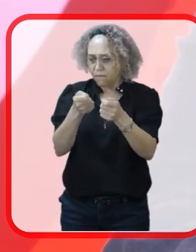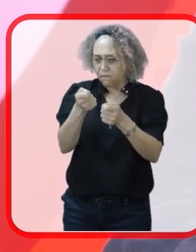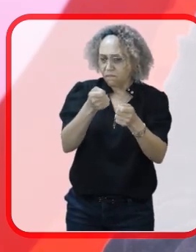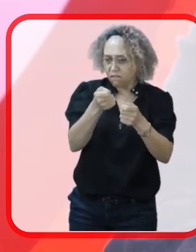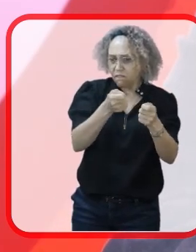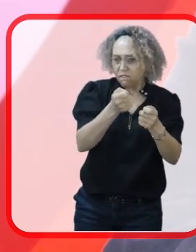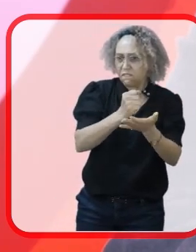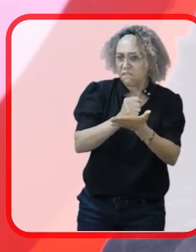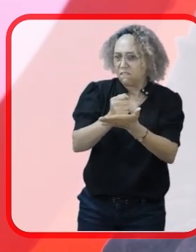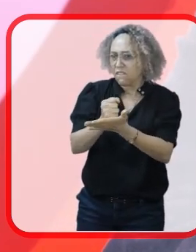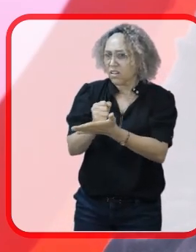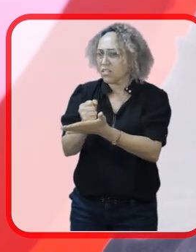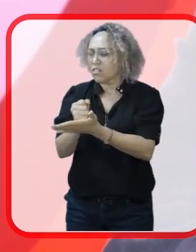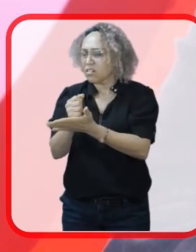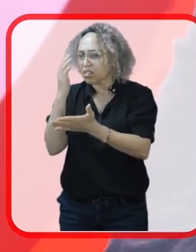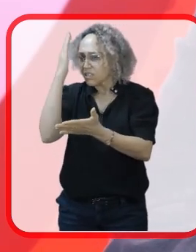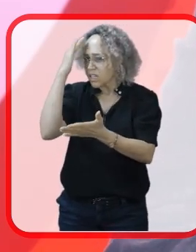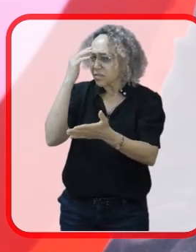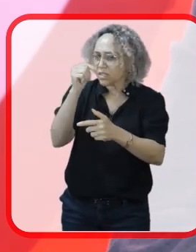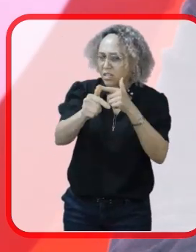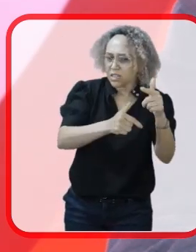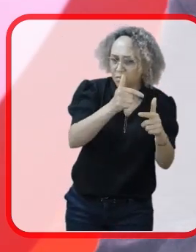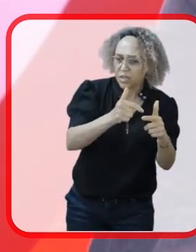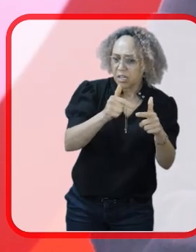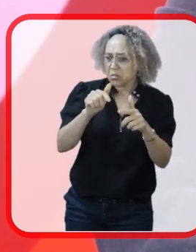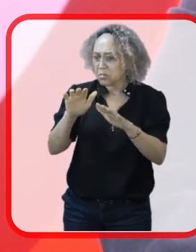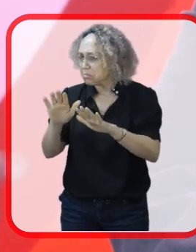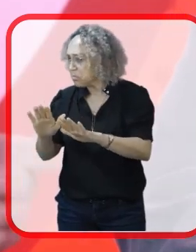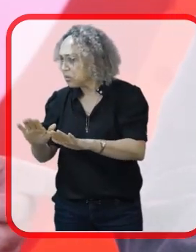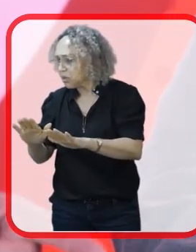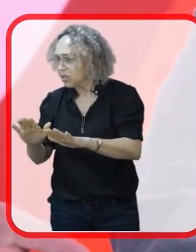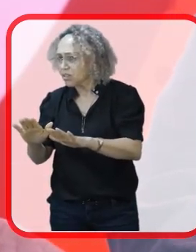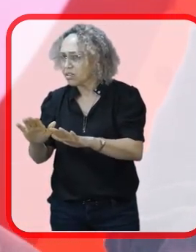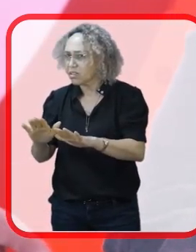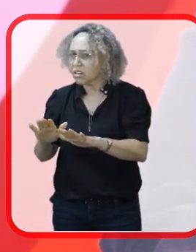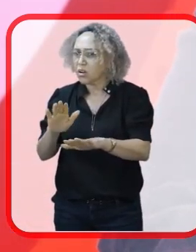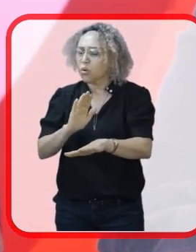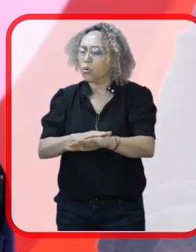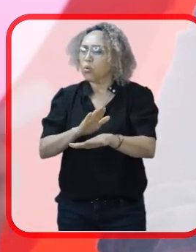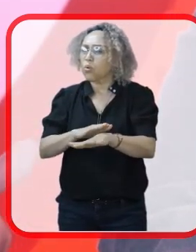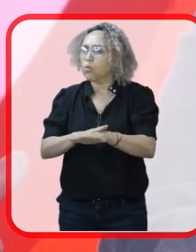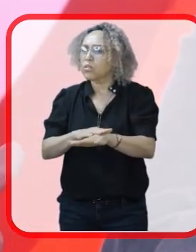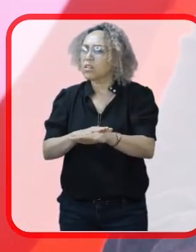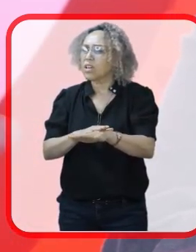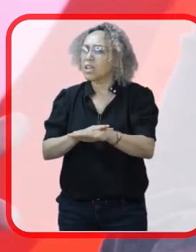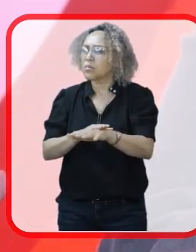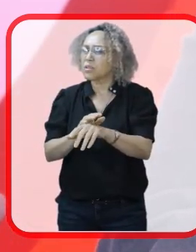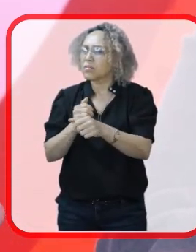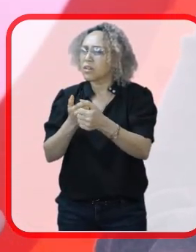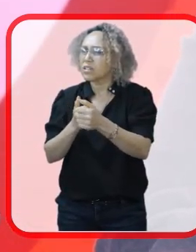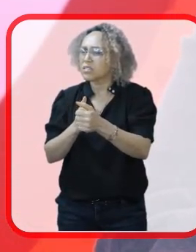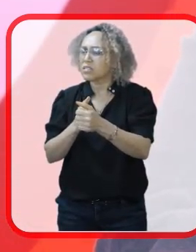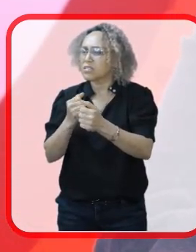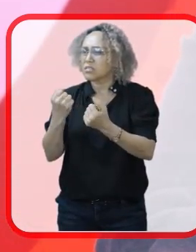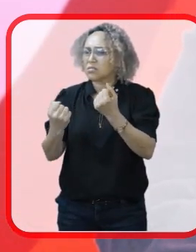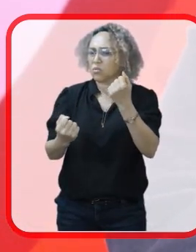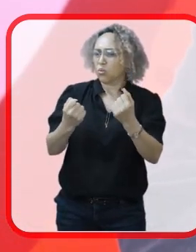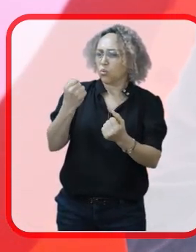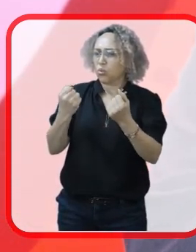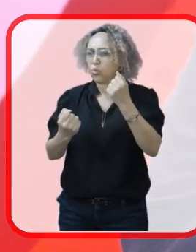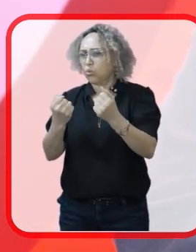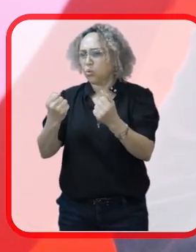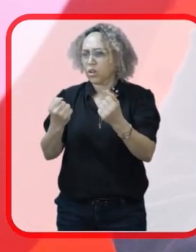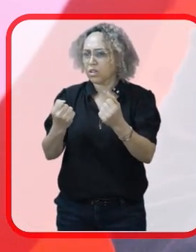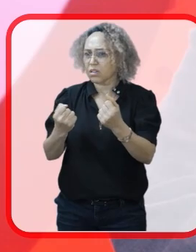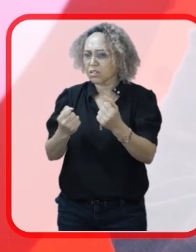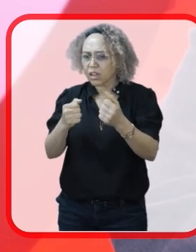está trabalhando, sabe se ele não está, o tempo da corrida e ainda o cliente avalia o trabalho dele, isso é